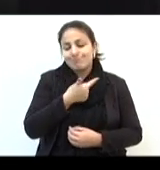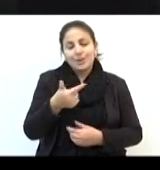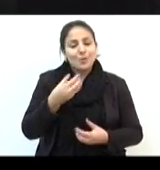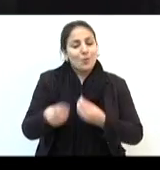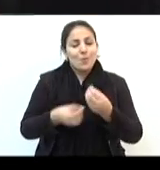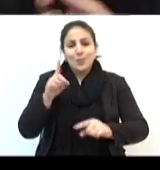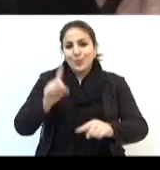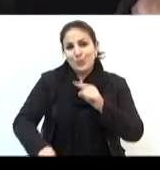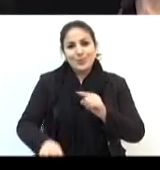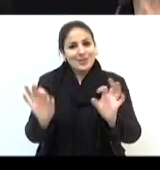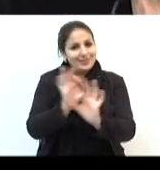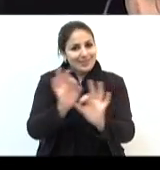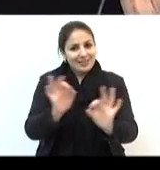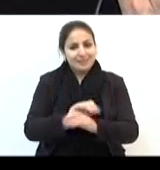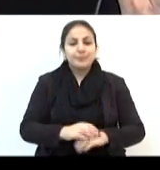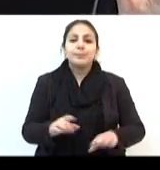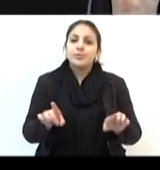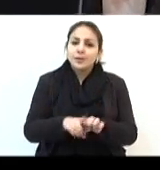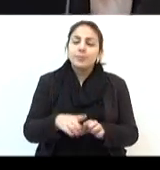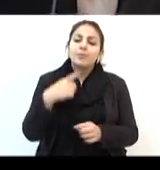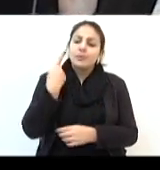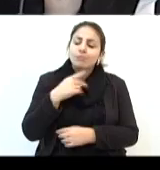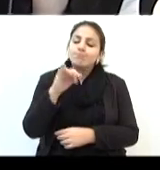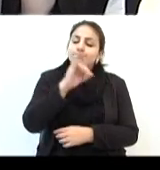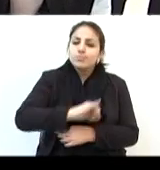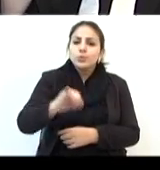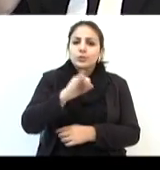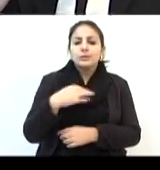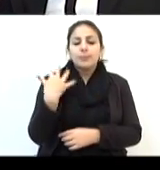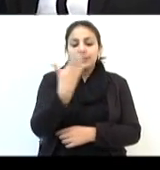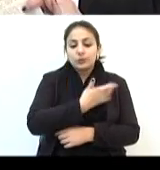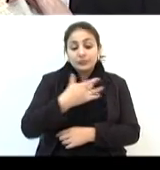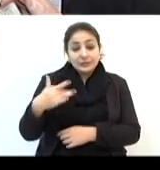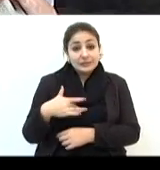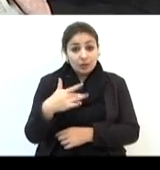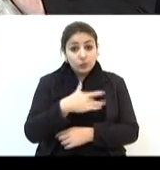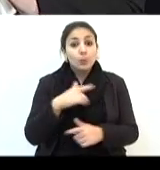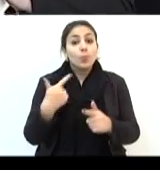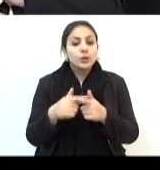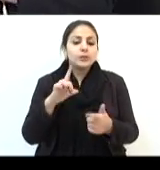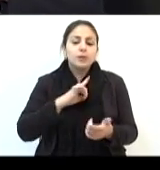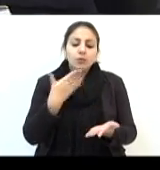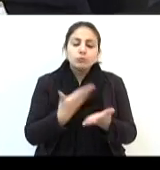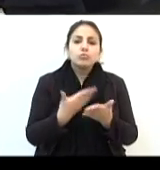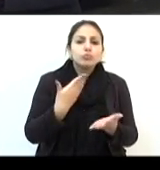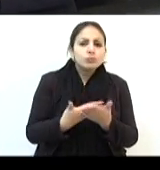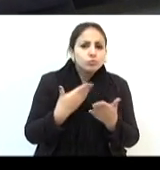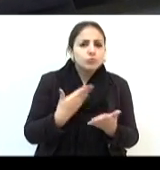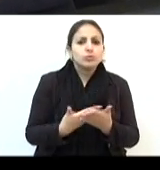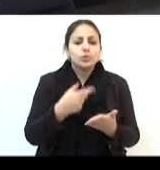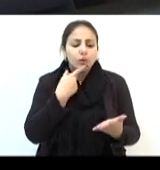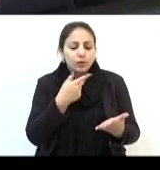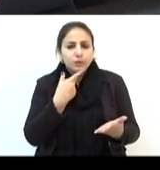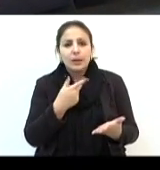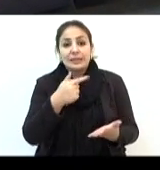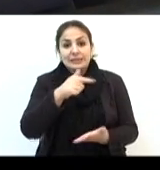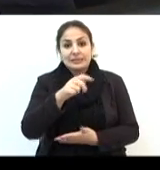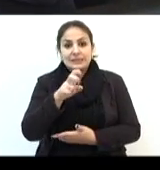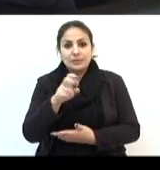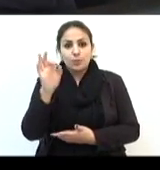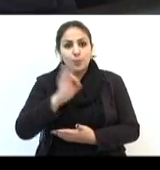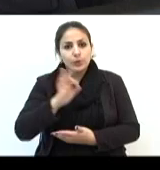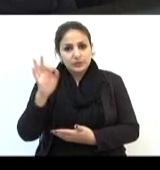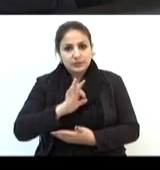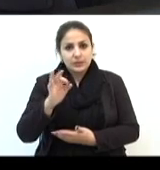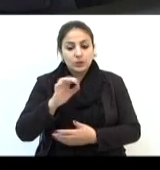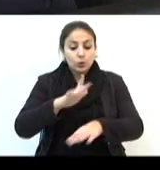ninguém. Vereadora, inclusive, isso é muito importante para a nossa saúde, porque existe um estudo que estima que 75% das doenças